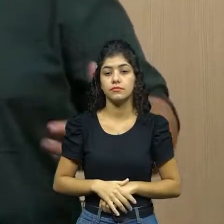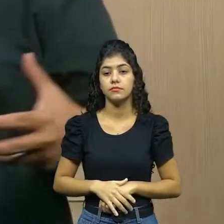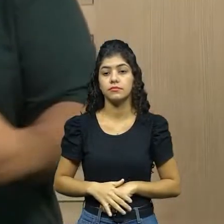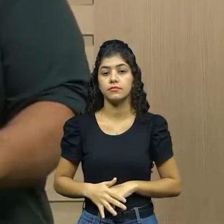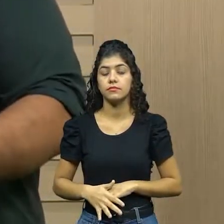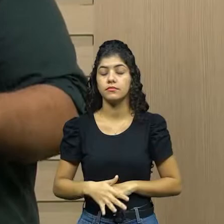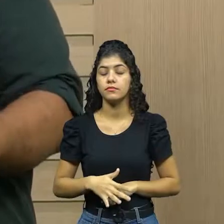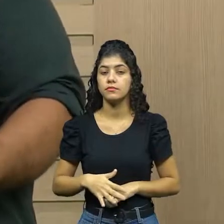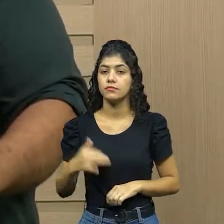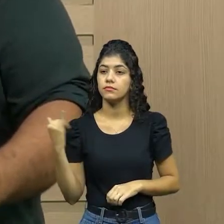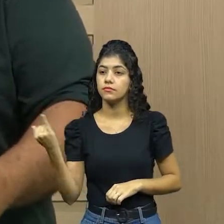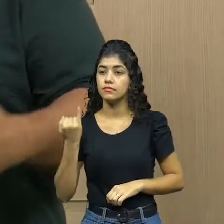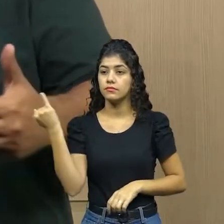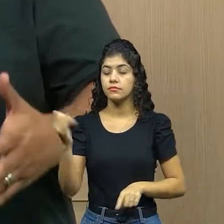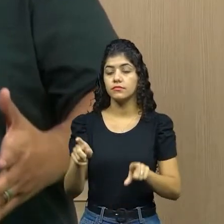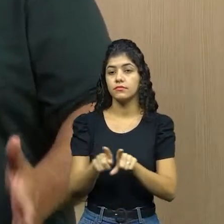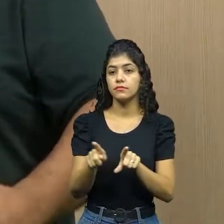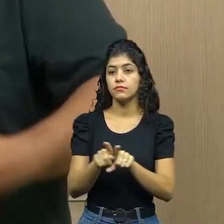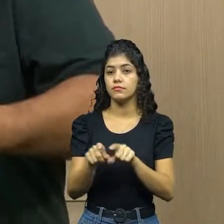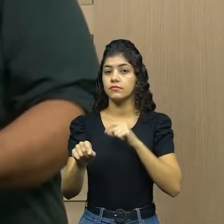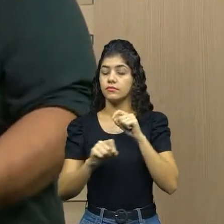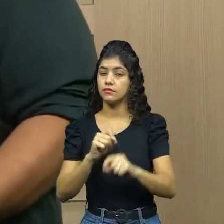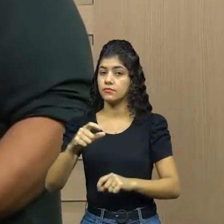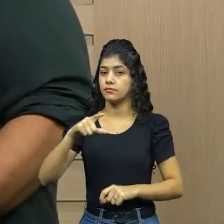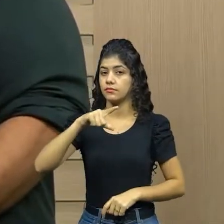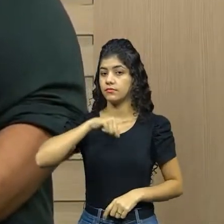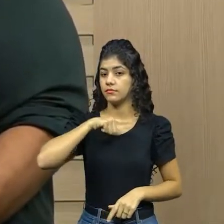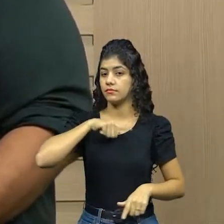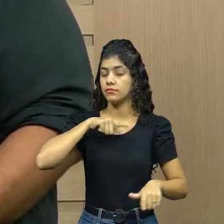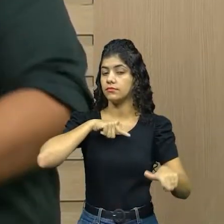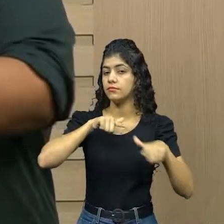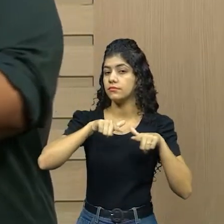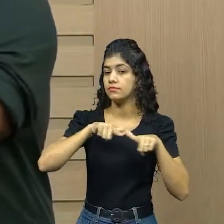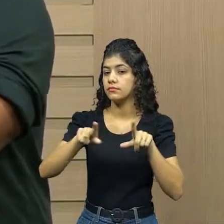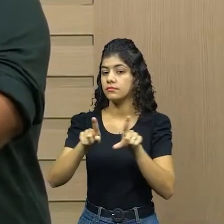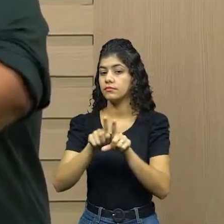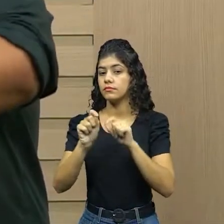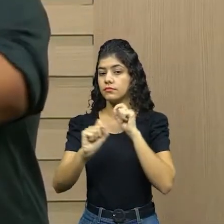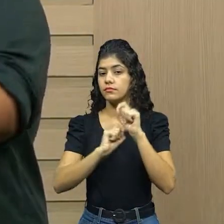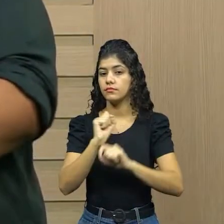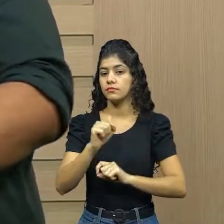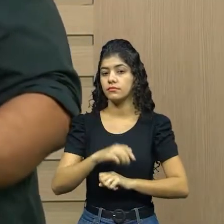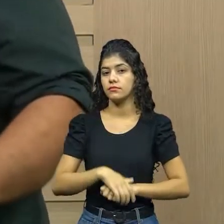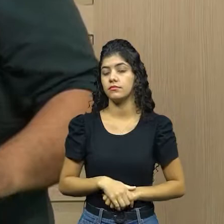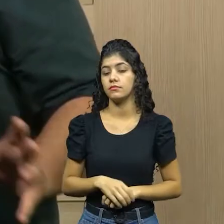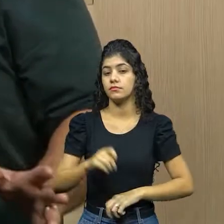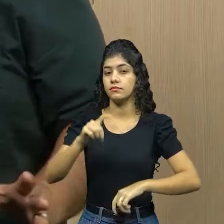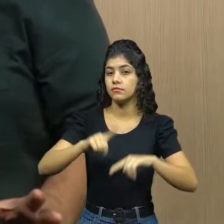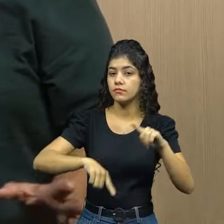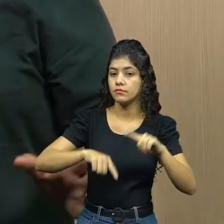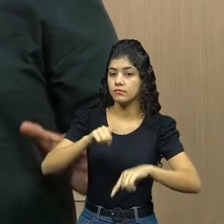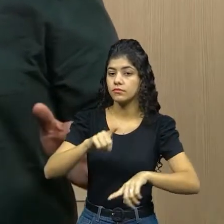imprescindíveis. E aí existem empresas que fornecem e fomentam produtos